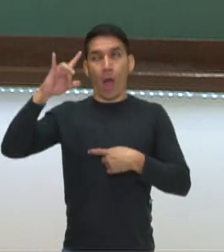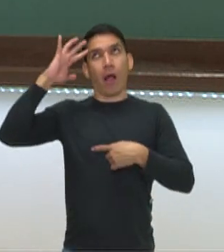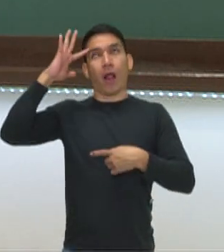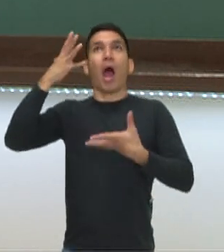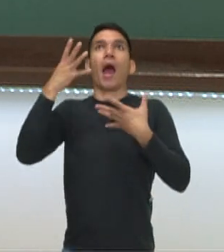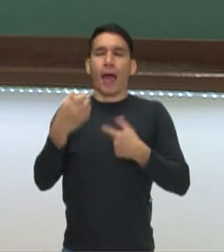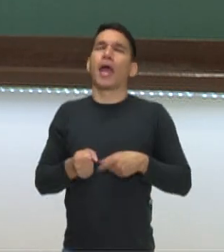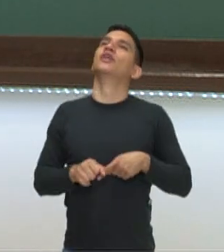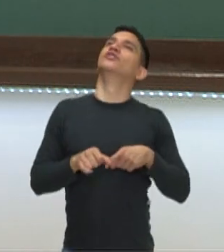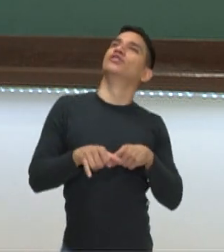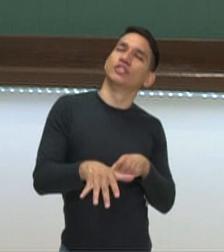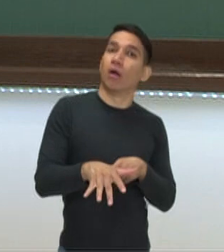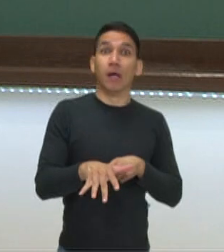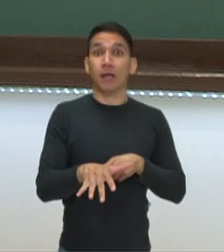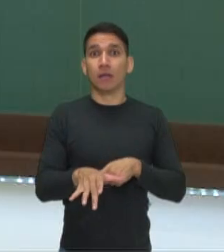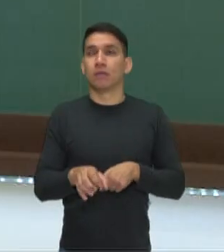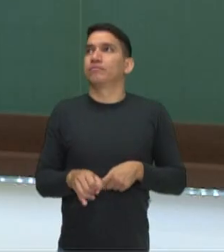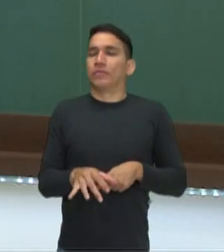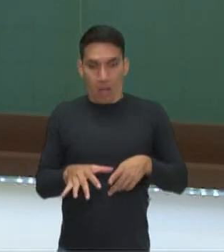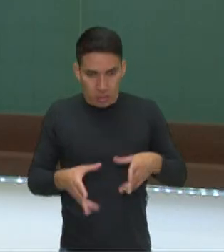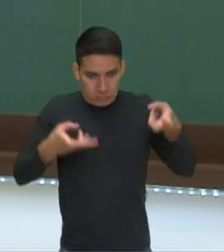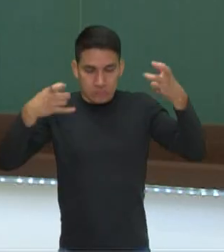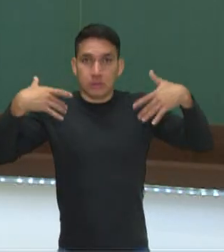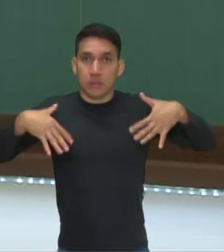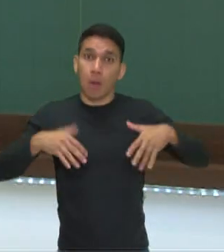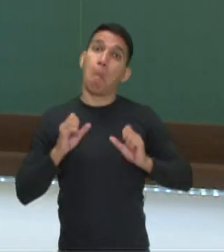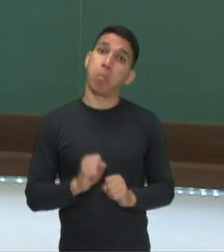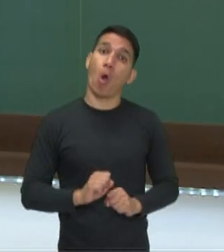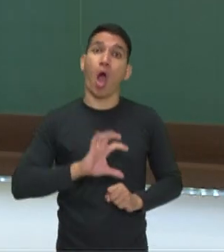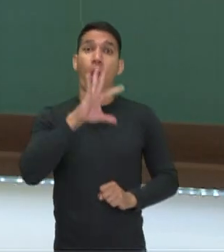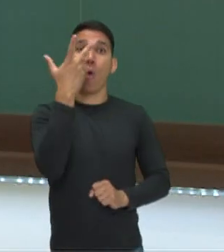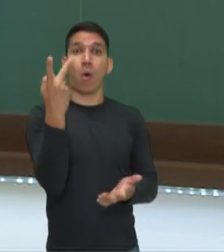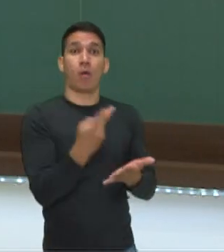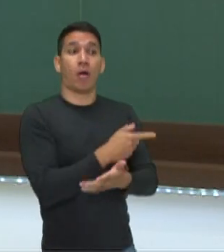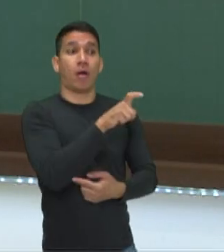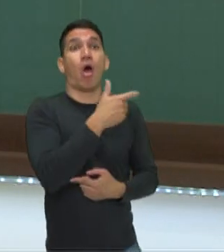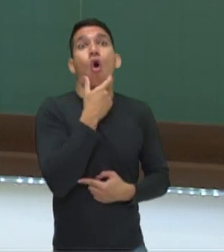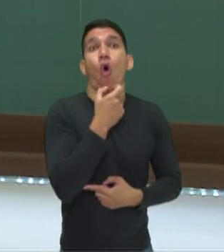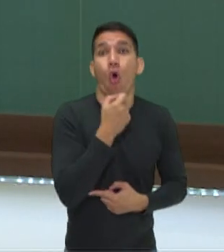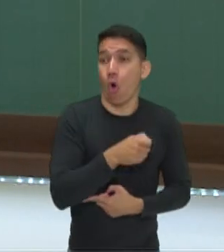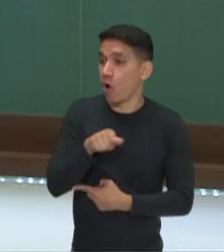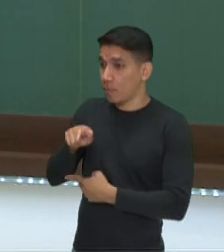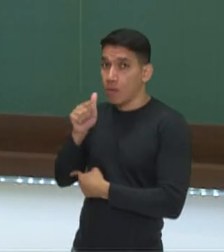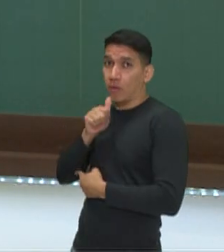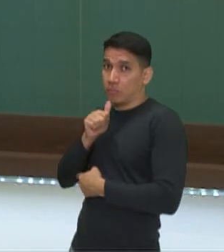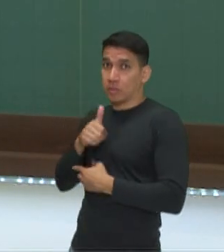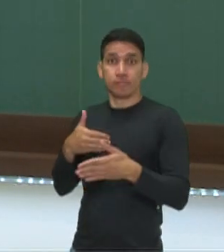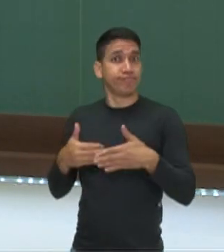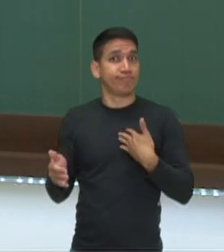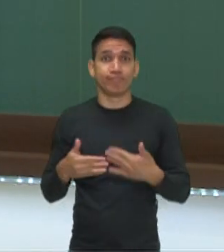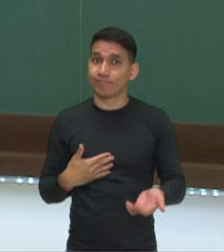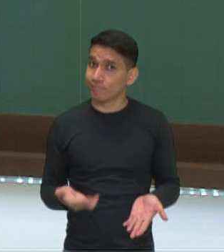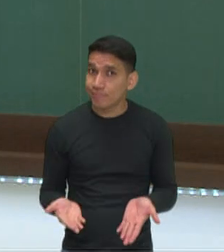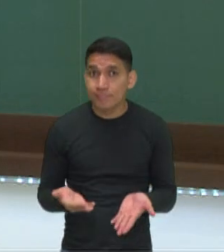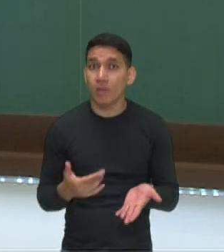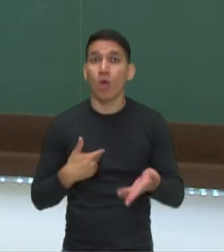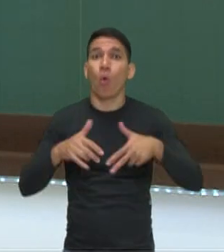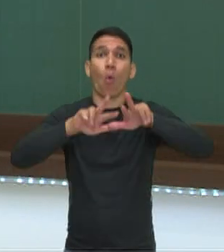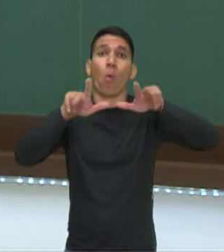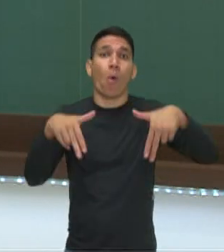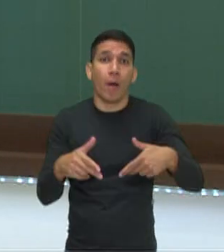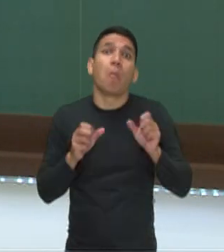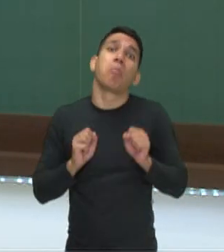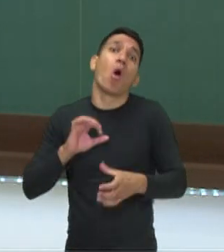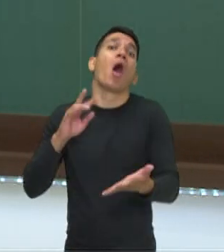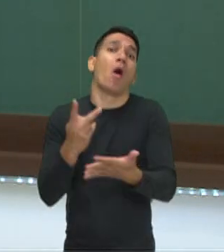vontade, tá? Isso pode acontecer tanto em homens, meninos, mulheres, meninas, tá? Então, indiferente do